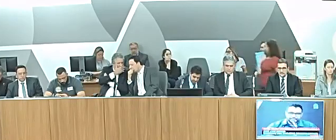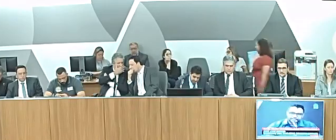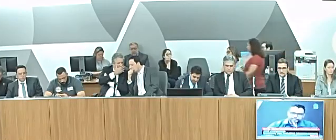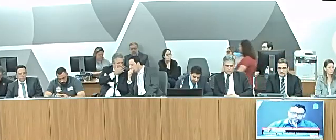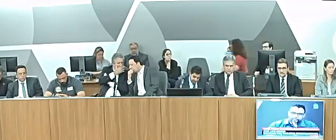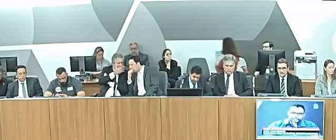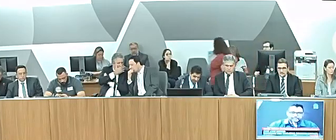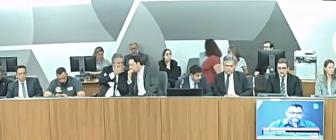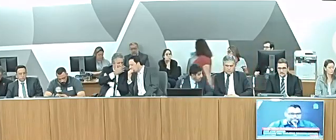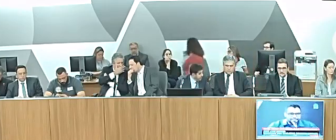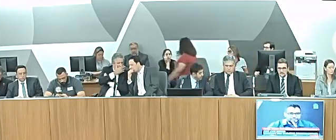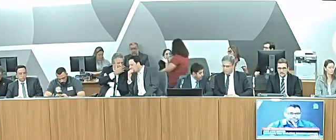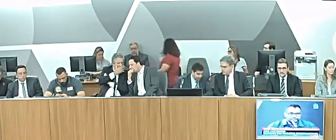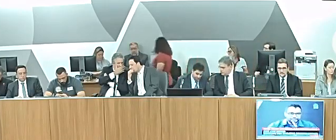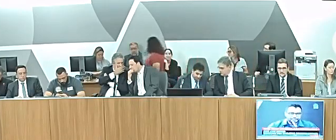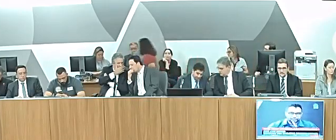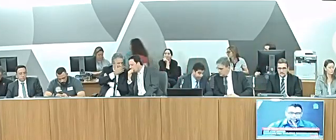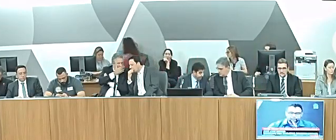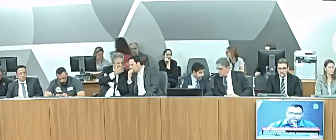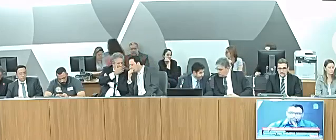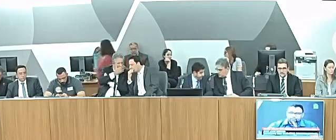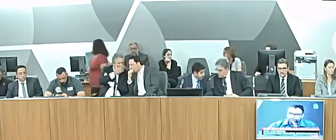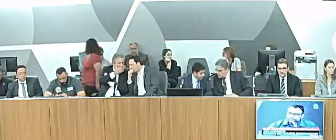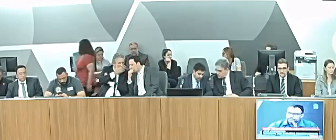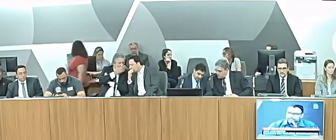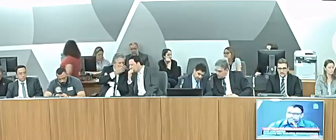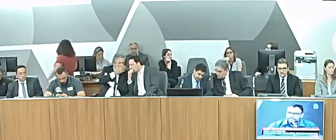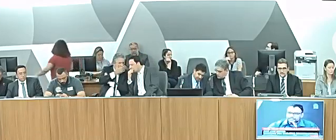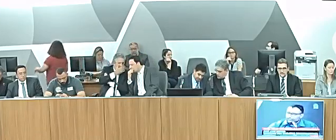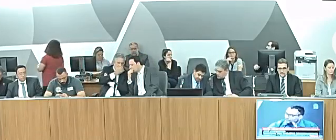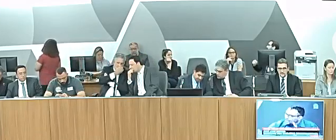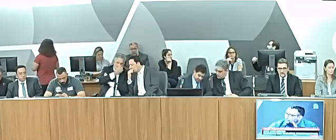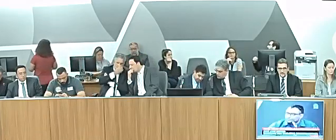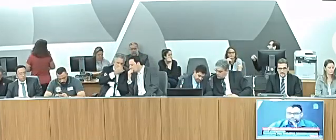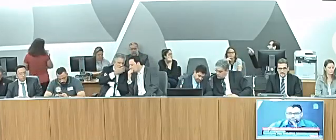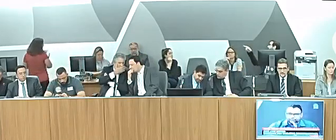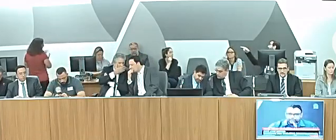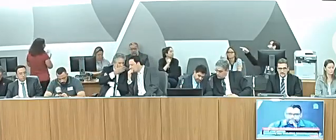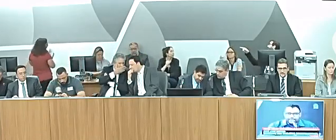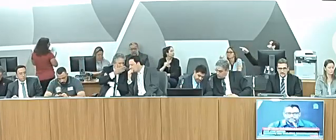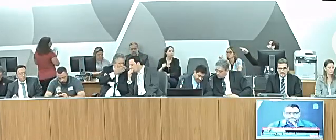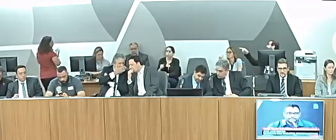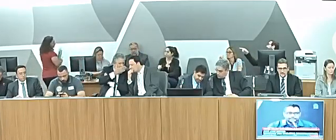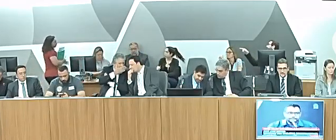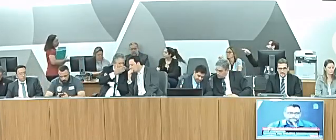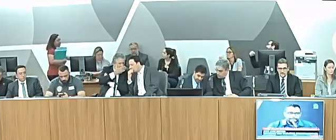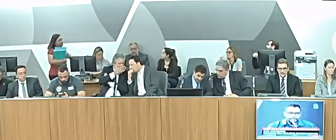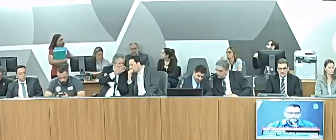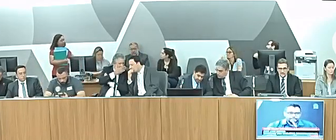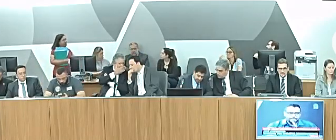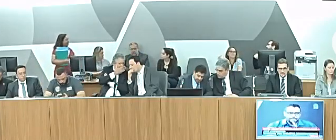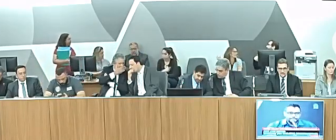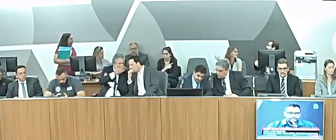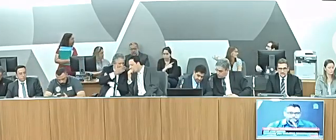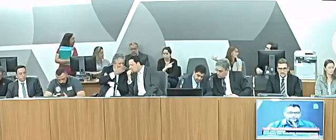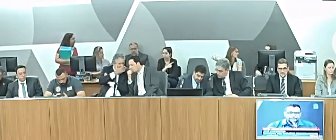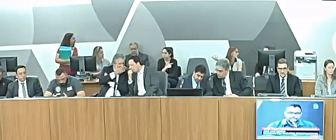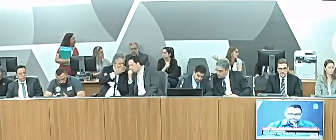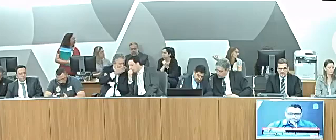ele tem que ter uma complexidade estrutural intelectual de profissionais e